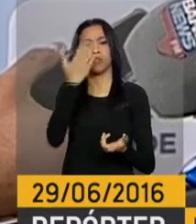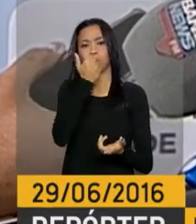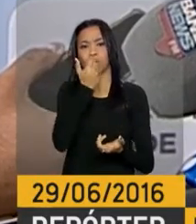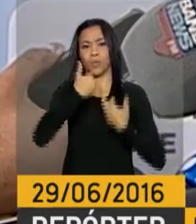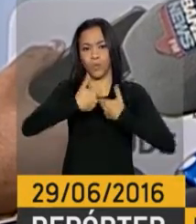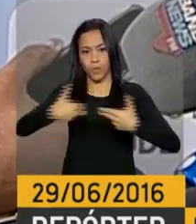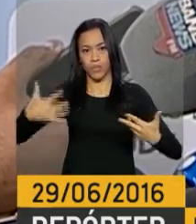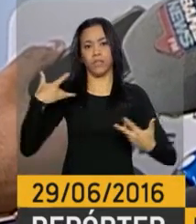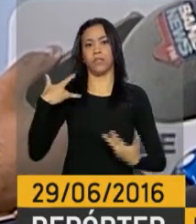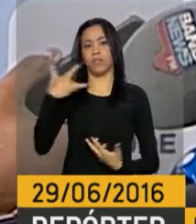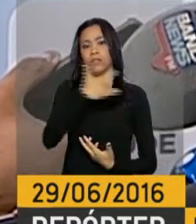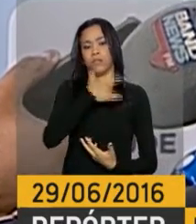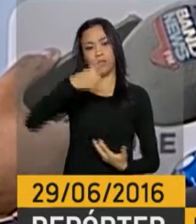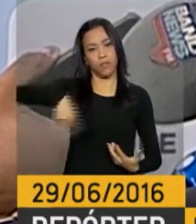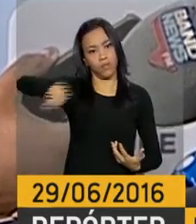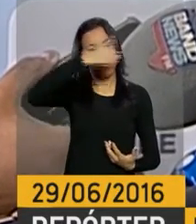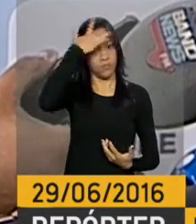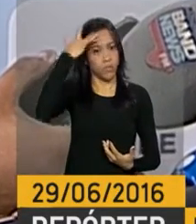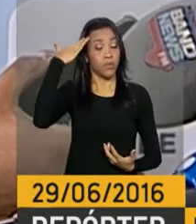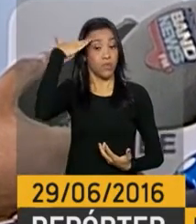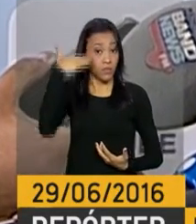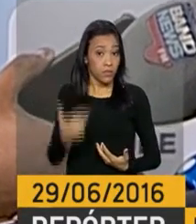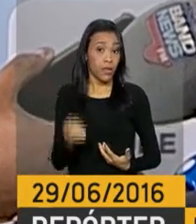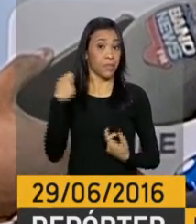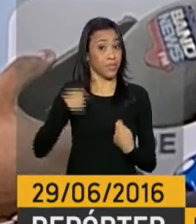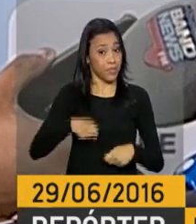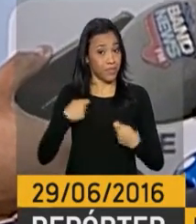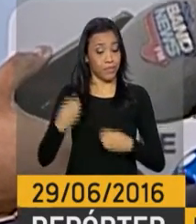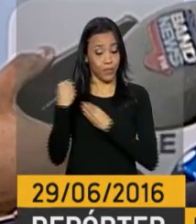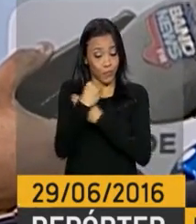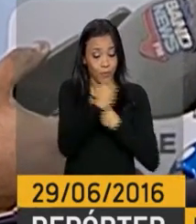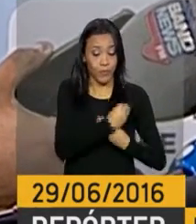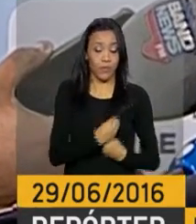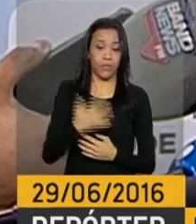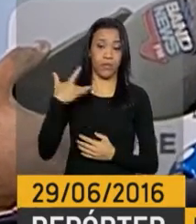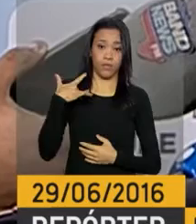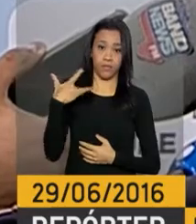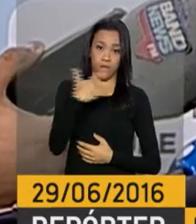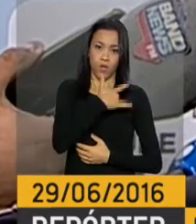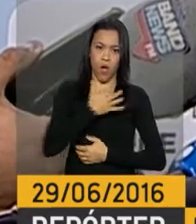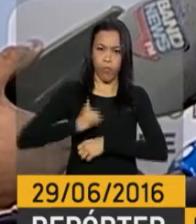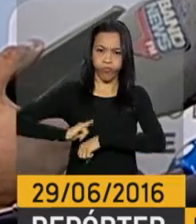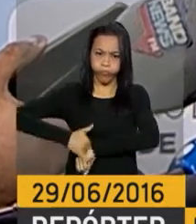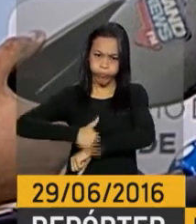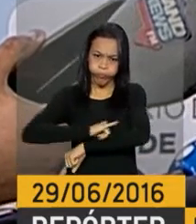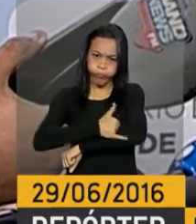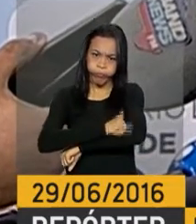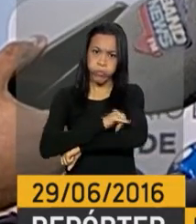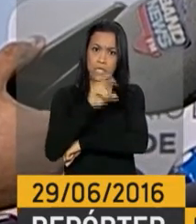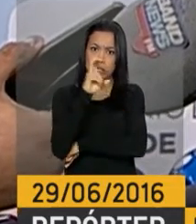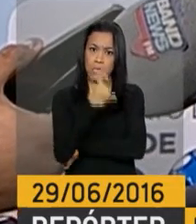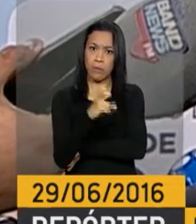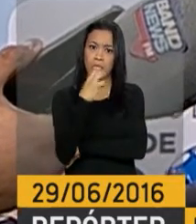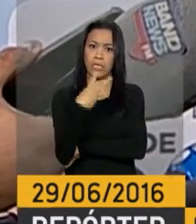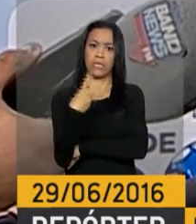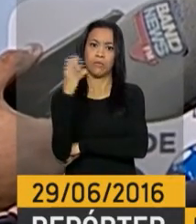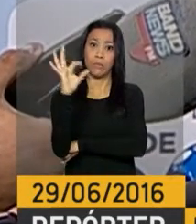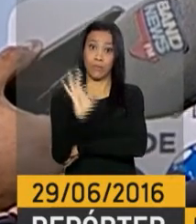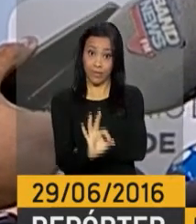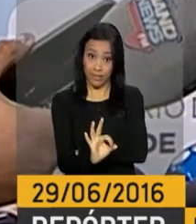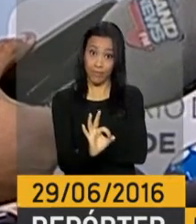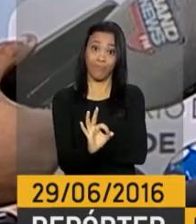as pessoas sabem que precisam cuidar da sua saúde. Obesidade já atinge 53%,